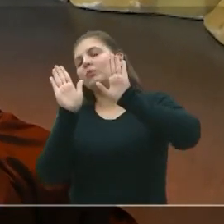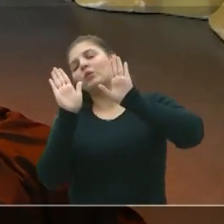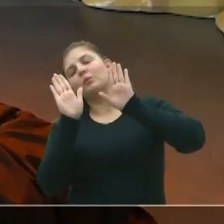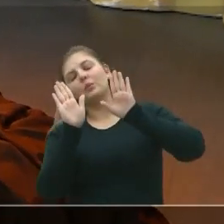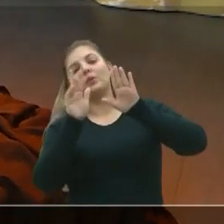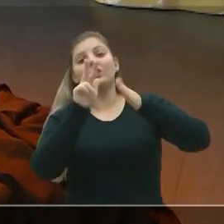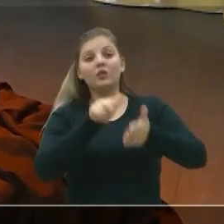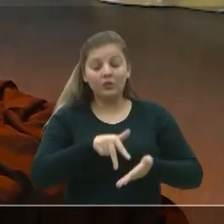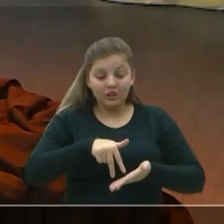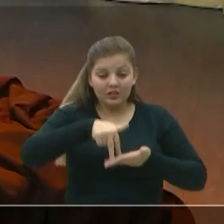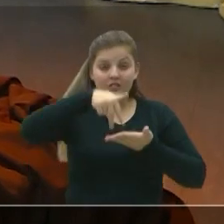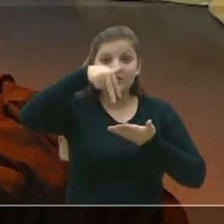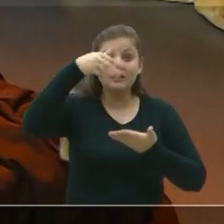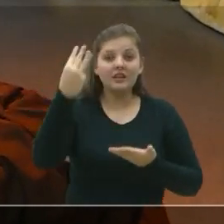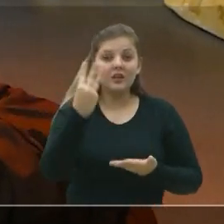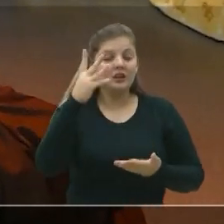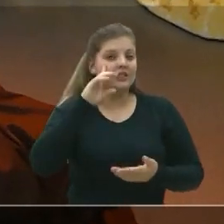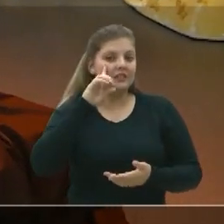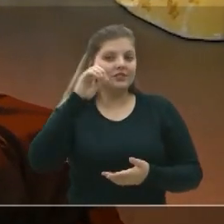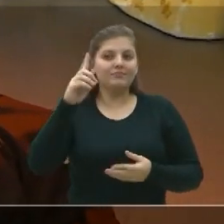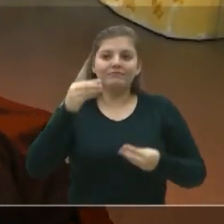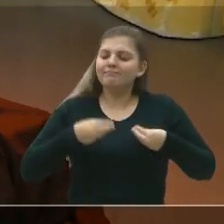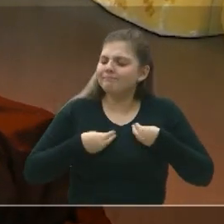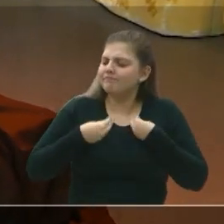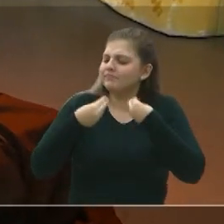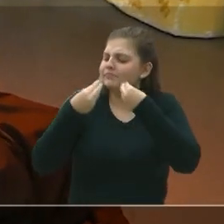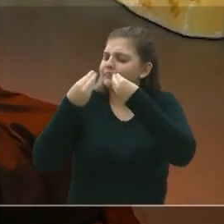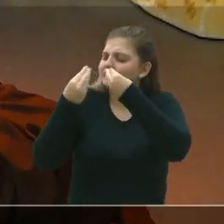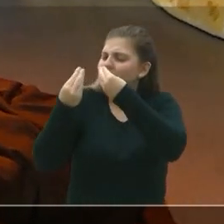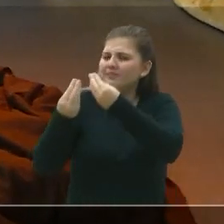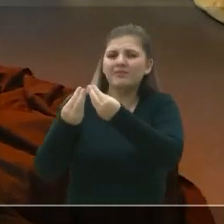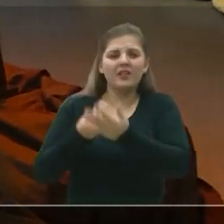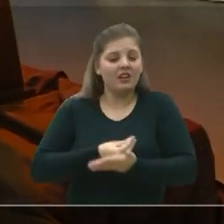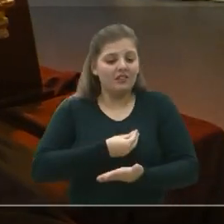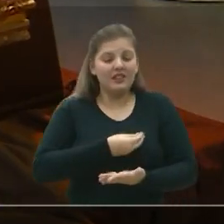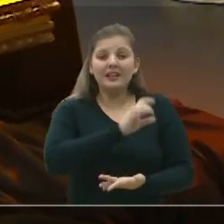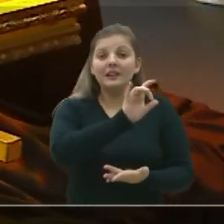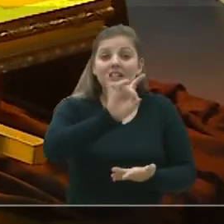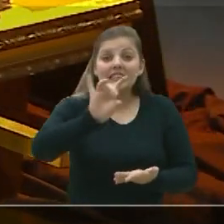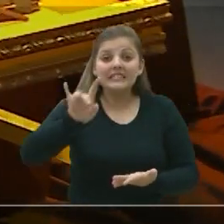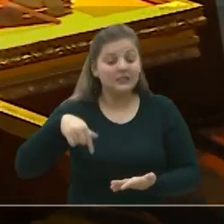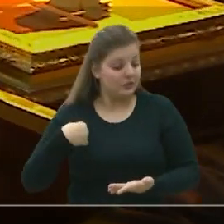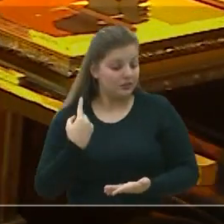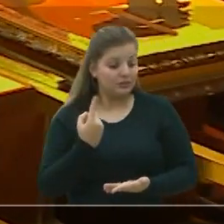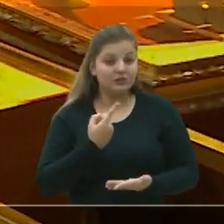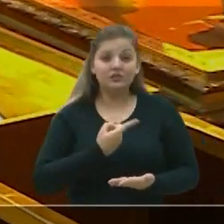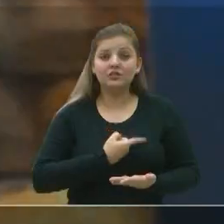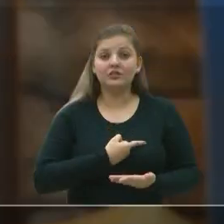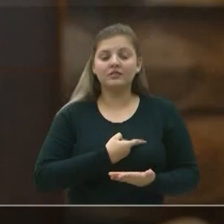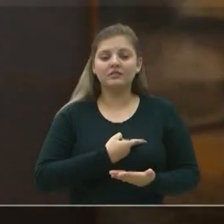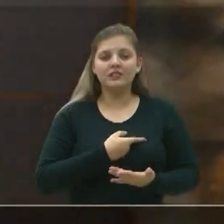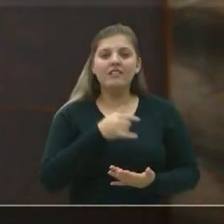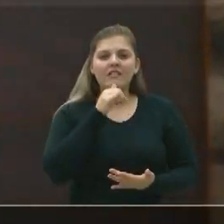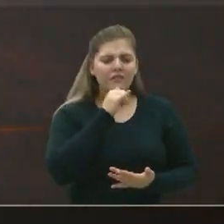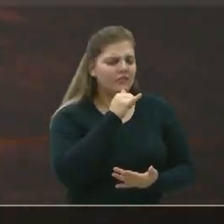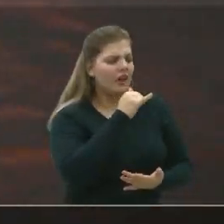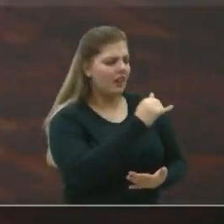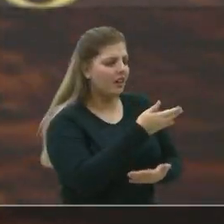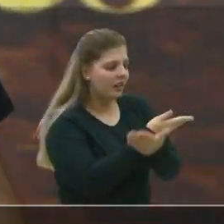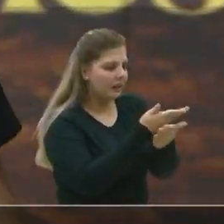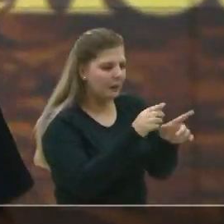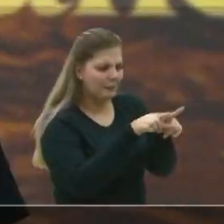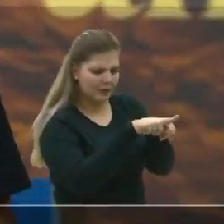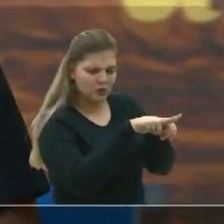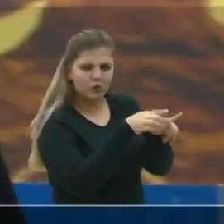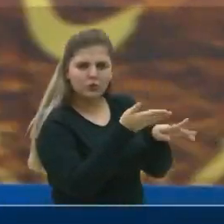ao terceiro dia, entregando a sua vida por cada um de nós. Diga para quem está do teu lado,